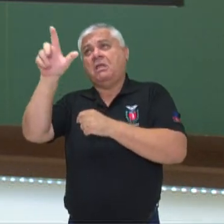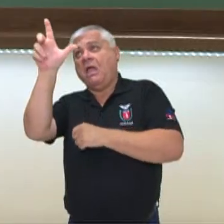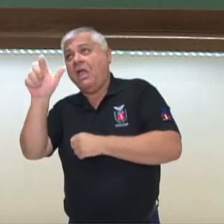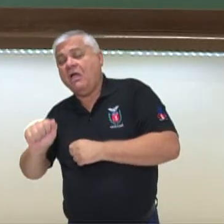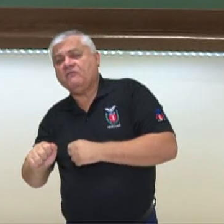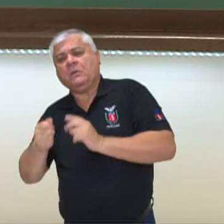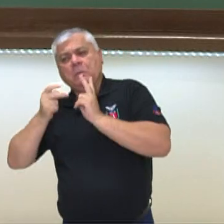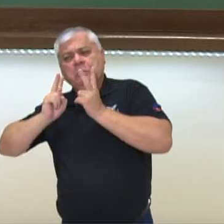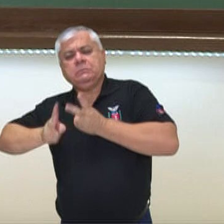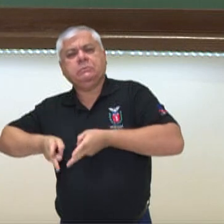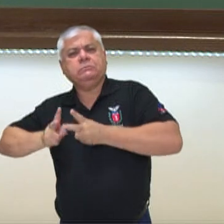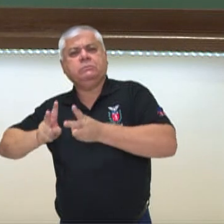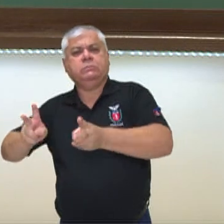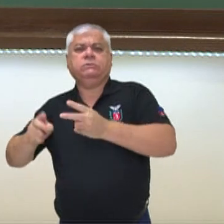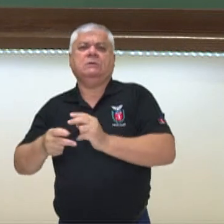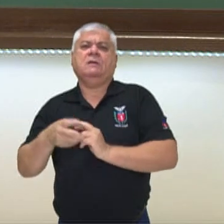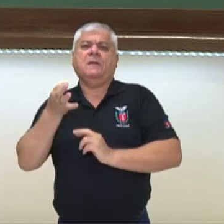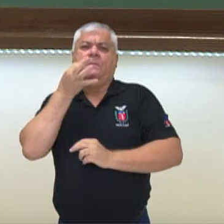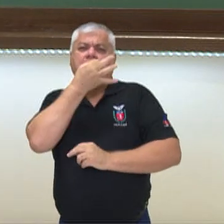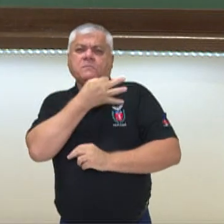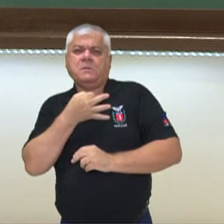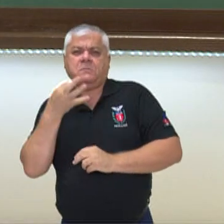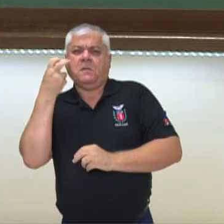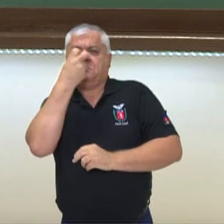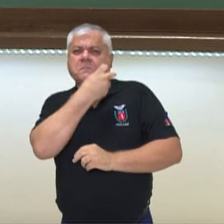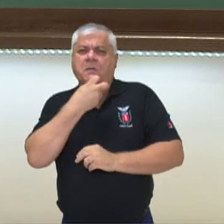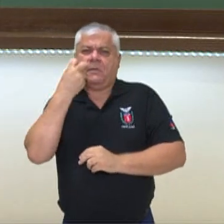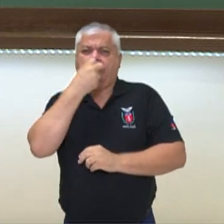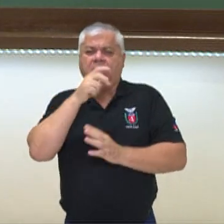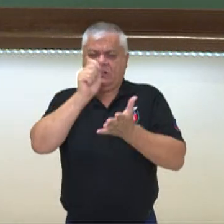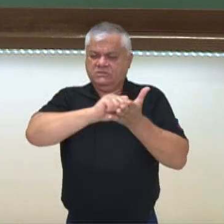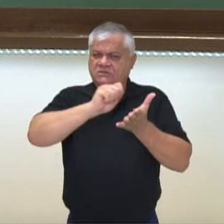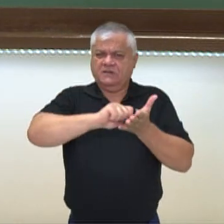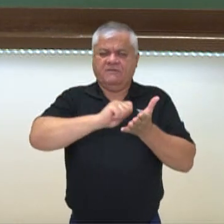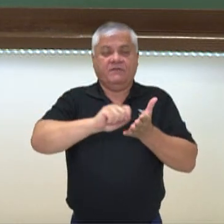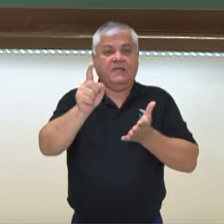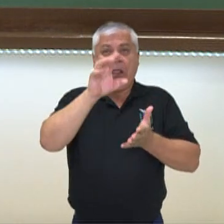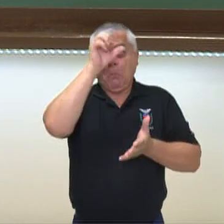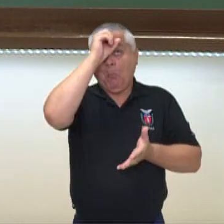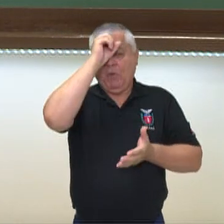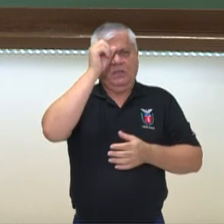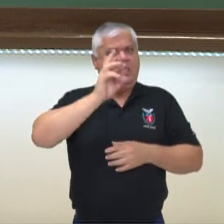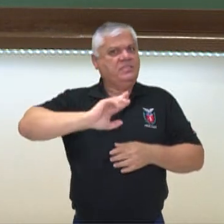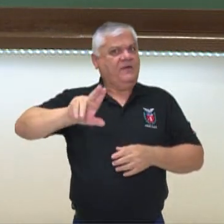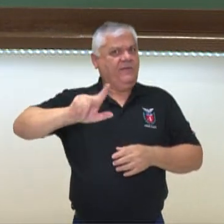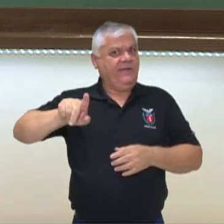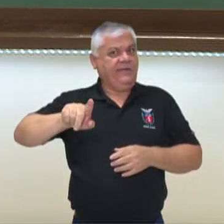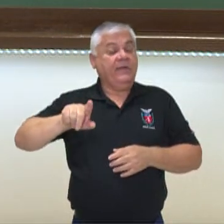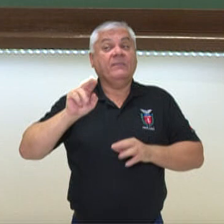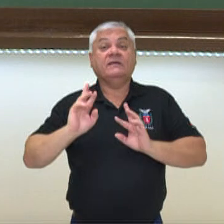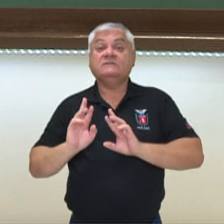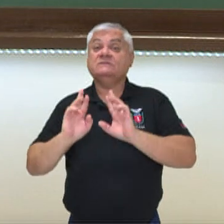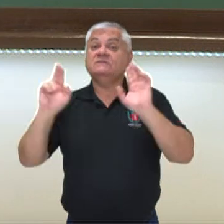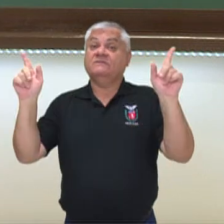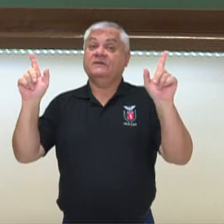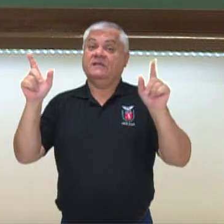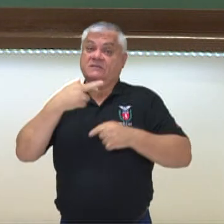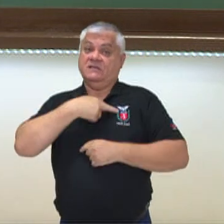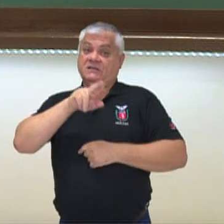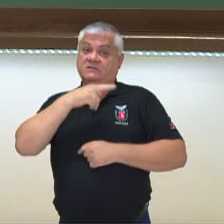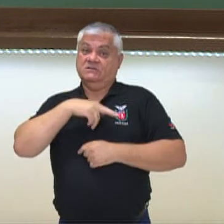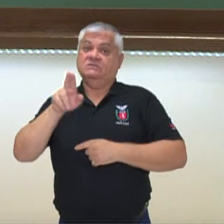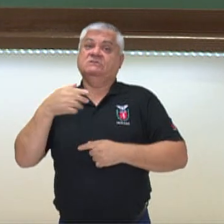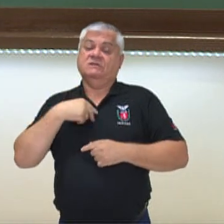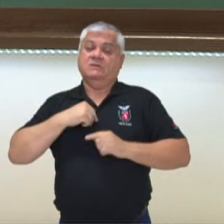continuam como texto oral. Não porque eles não sabem escrever ou não aprenderam, mas é que é diferente das religiões monoteístas,